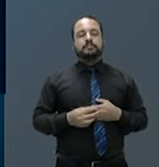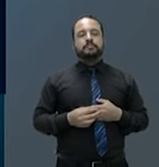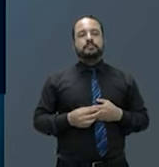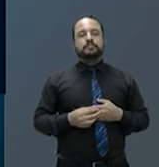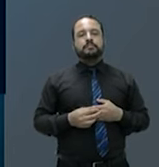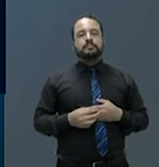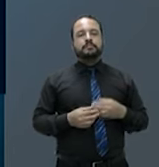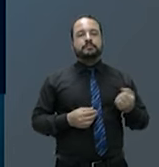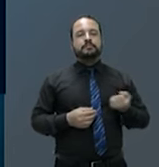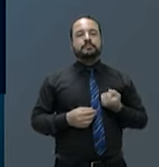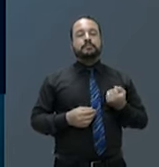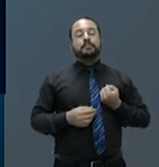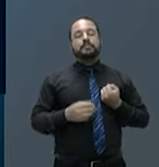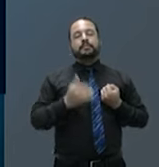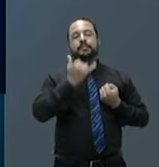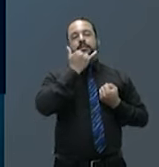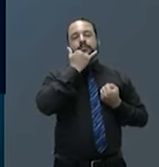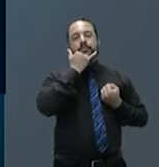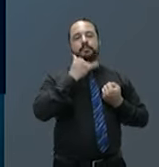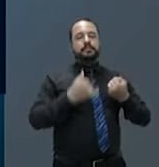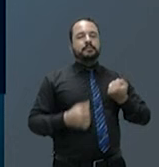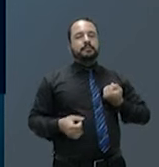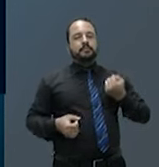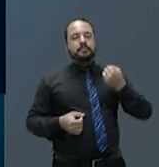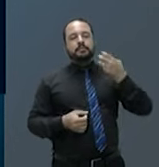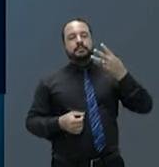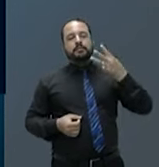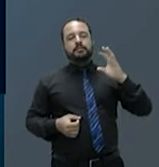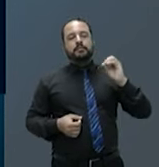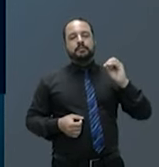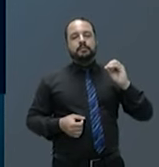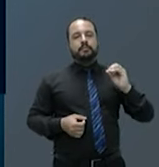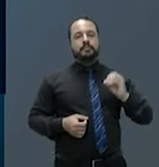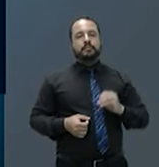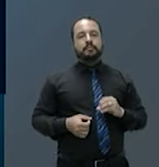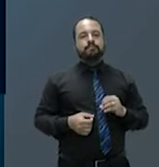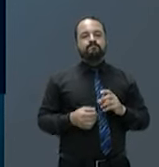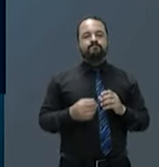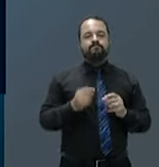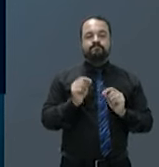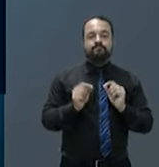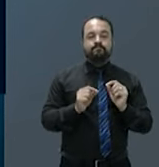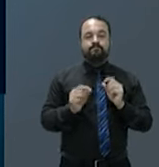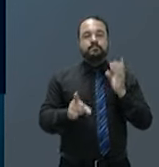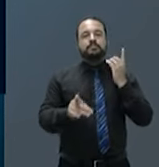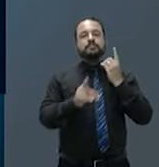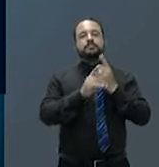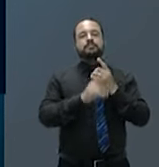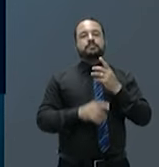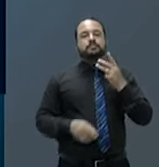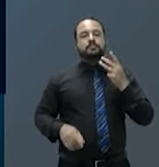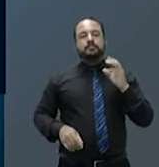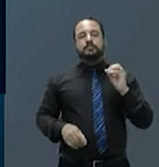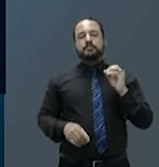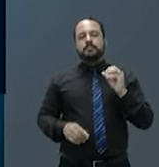Número 30, perdão. Onde está o número 30? Aqui. Onde é que ele mudou? Será que